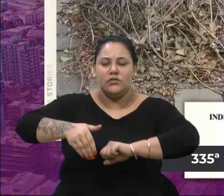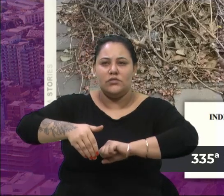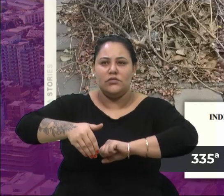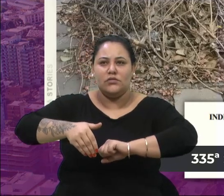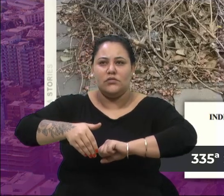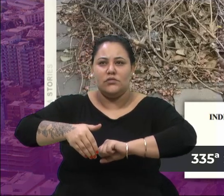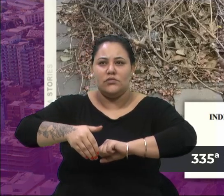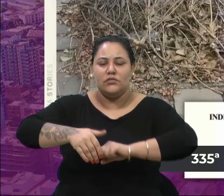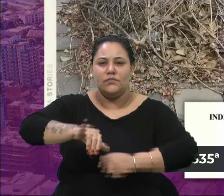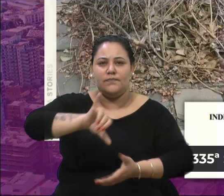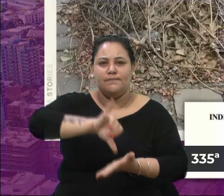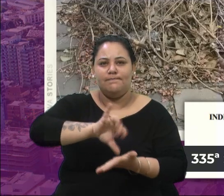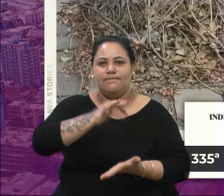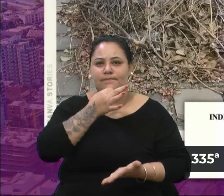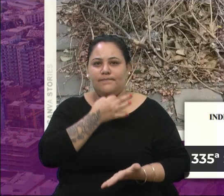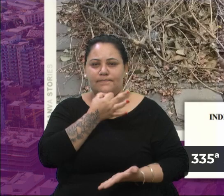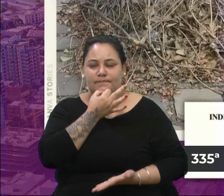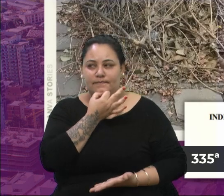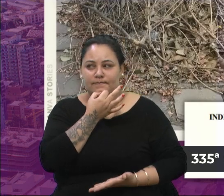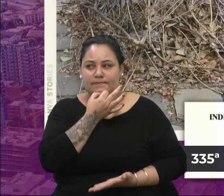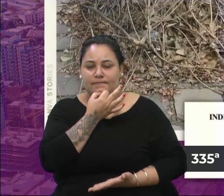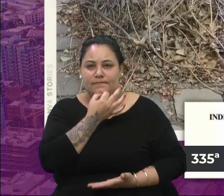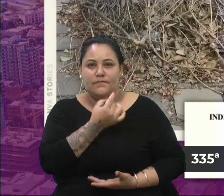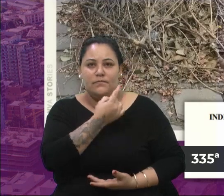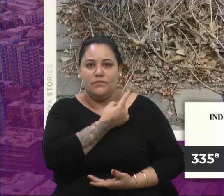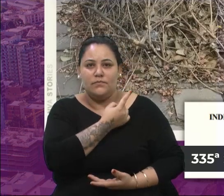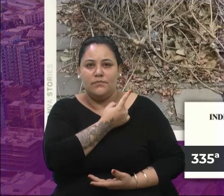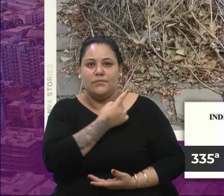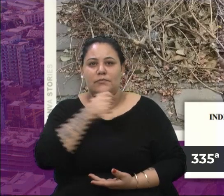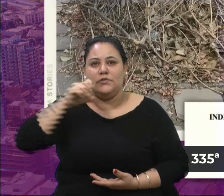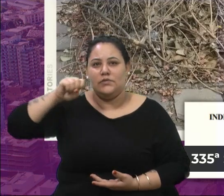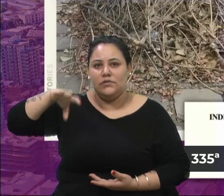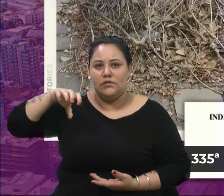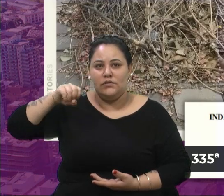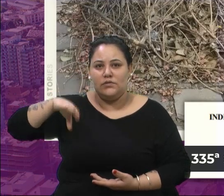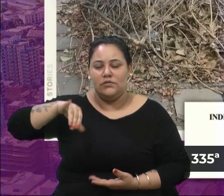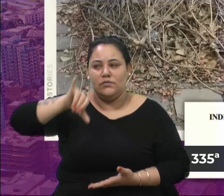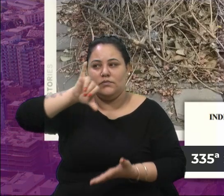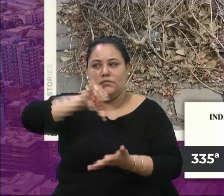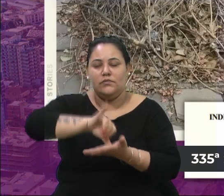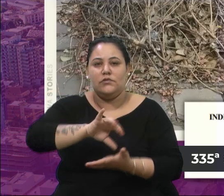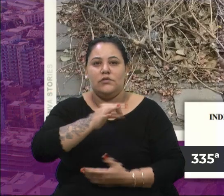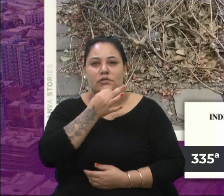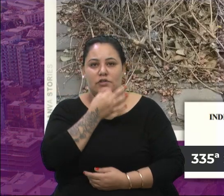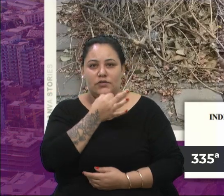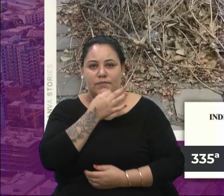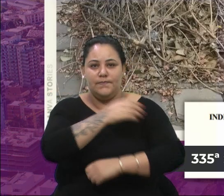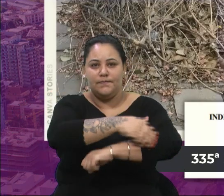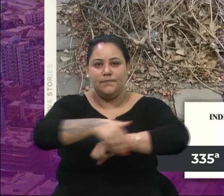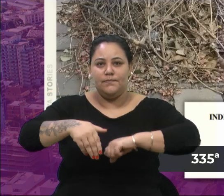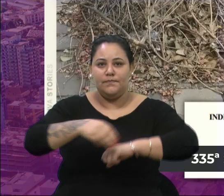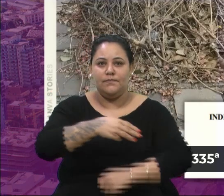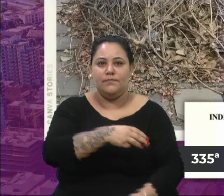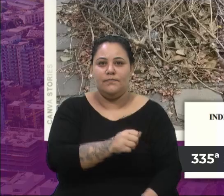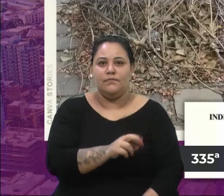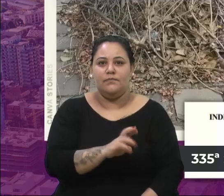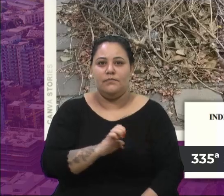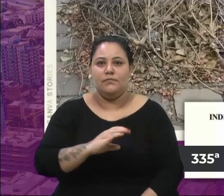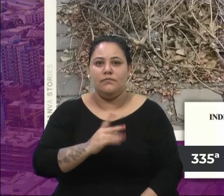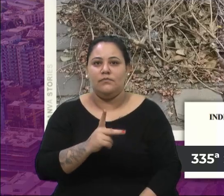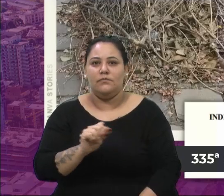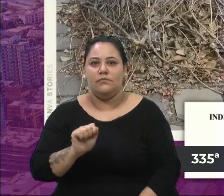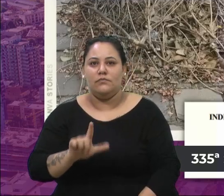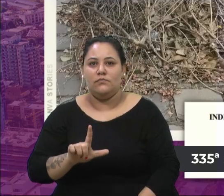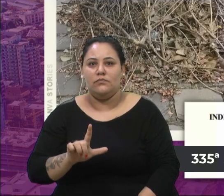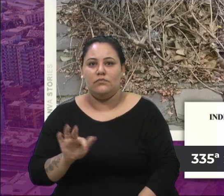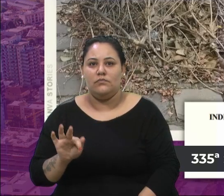no centro de Caxias, aliás. Esse slide é no centro de Caxias, na rua Marechal Floriano. Dá para perceber